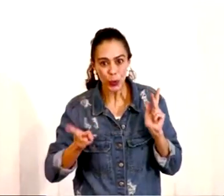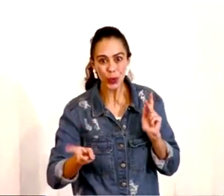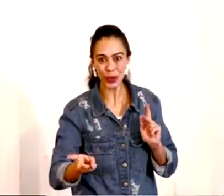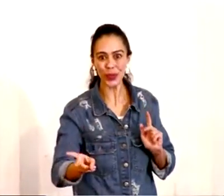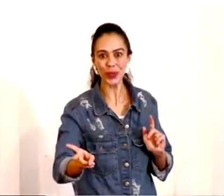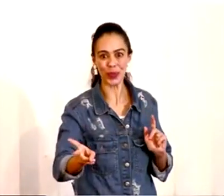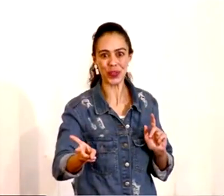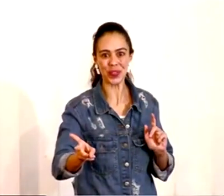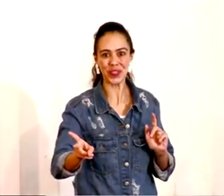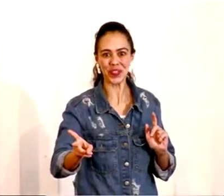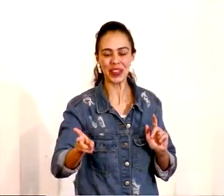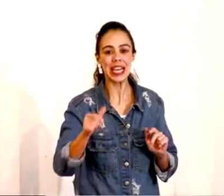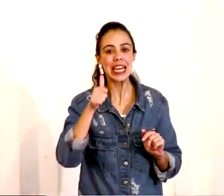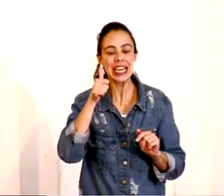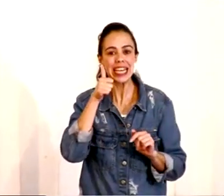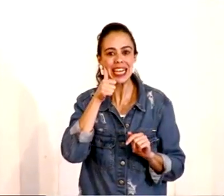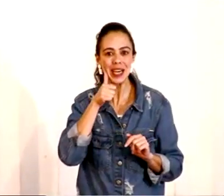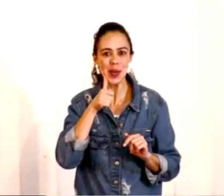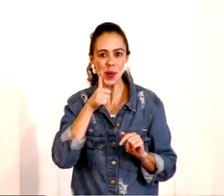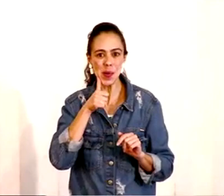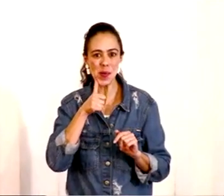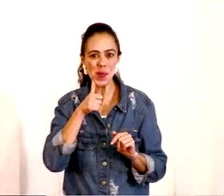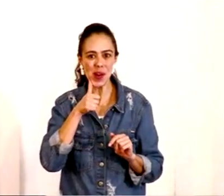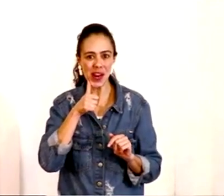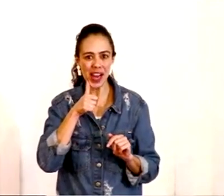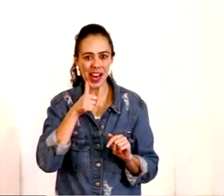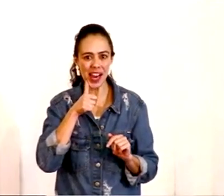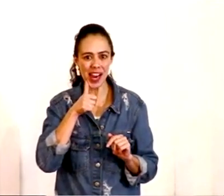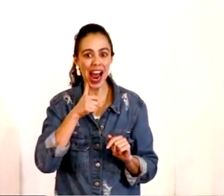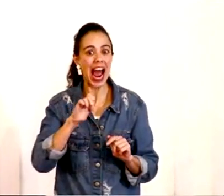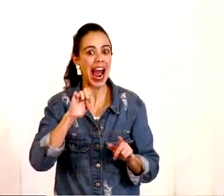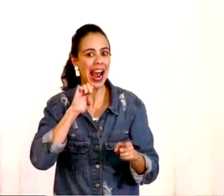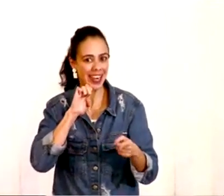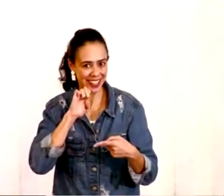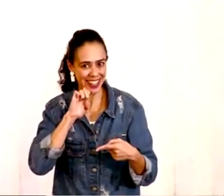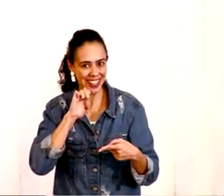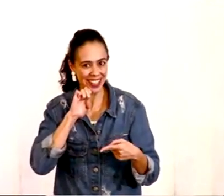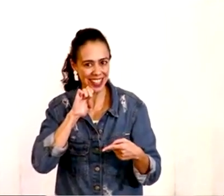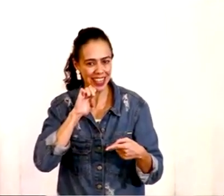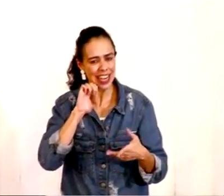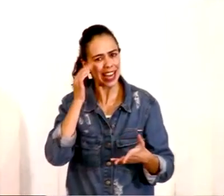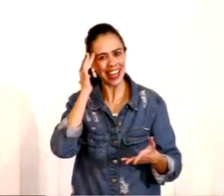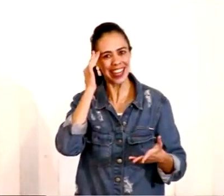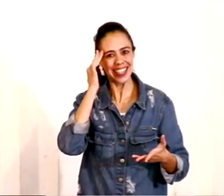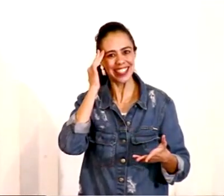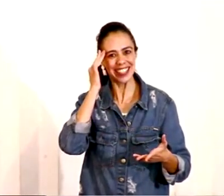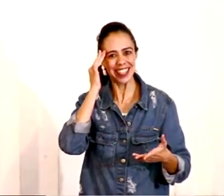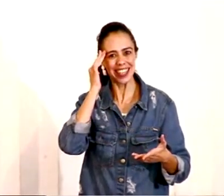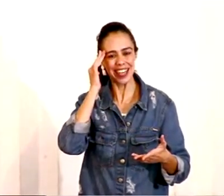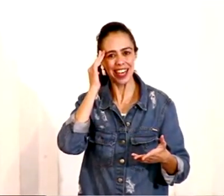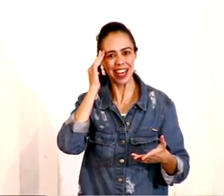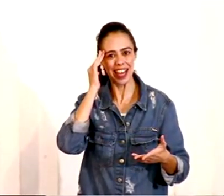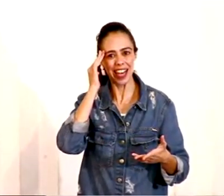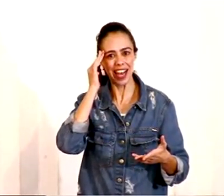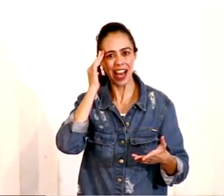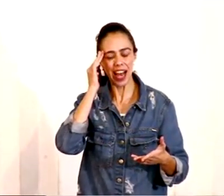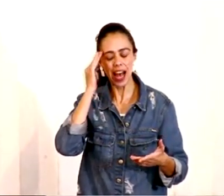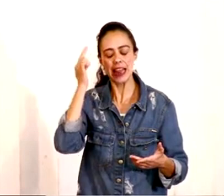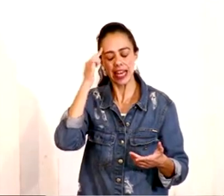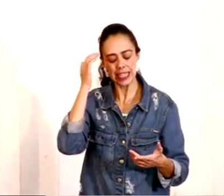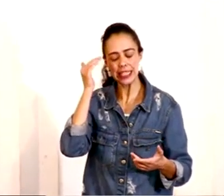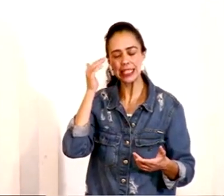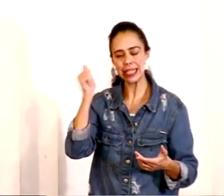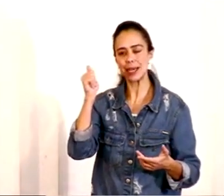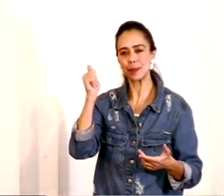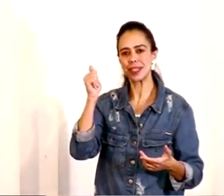filho que veio com o auxílio do Senhor. O que nos leva à compreensão